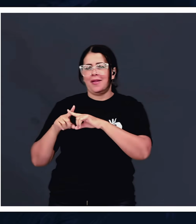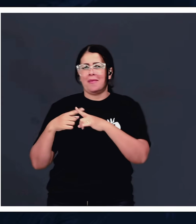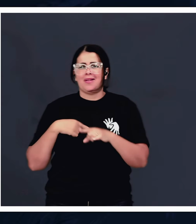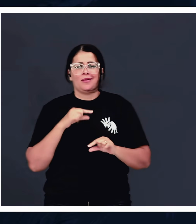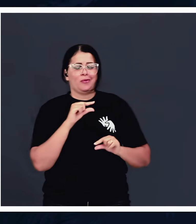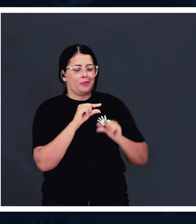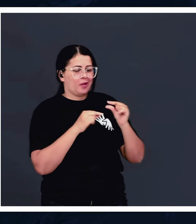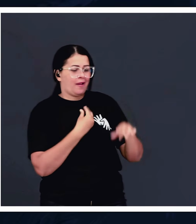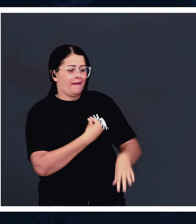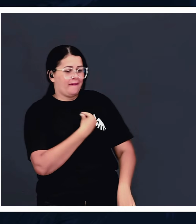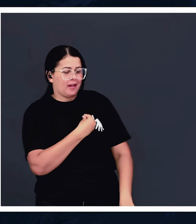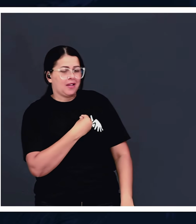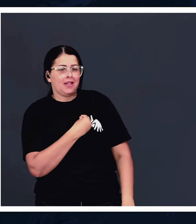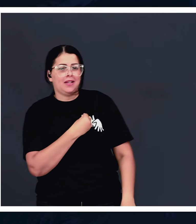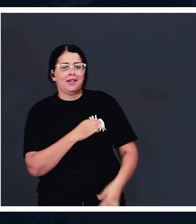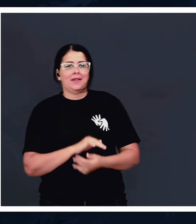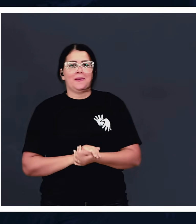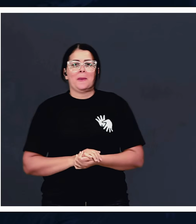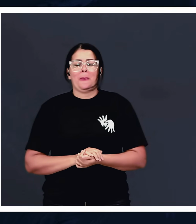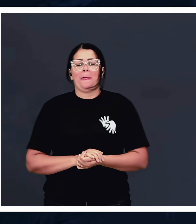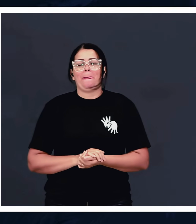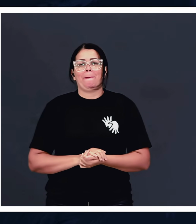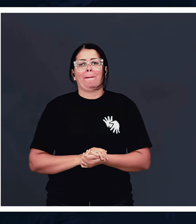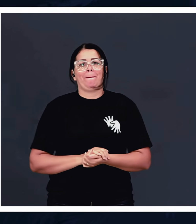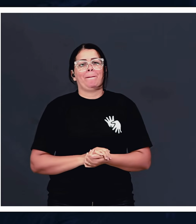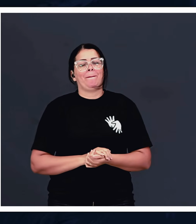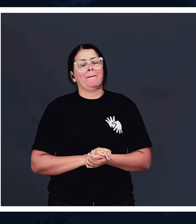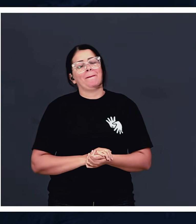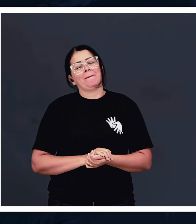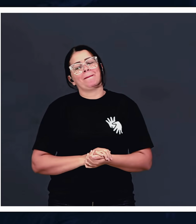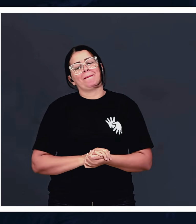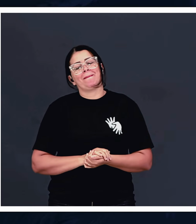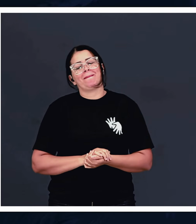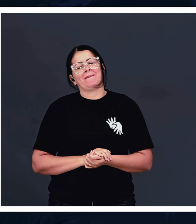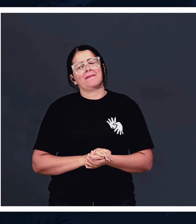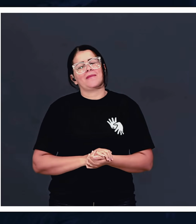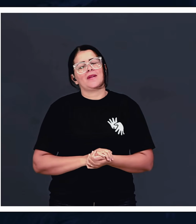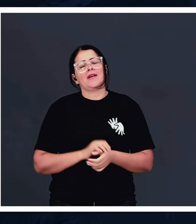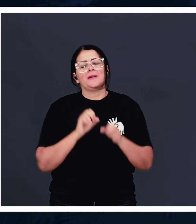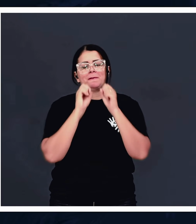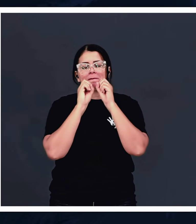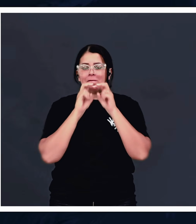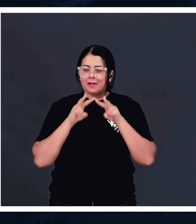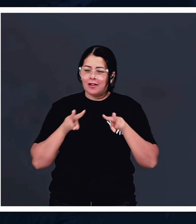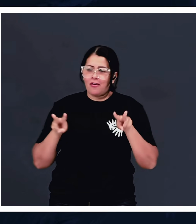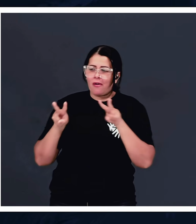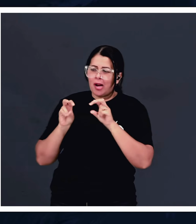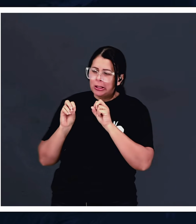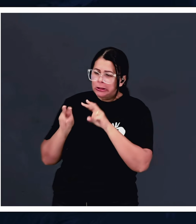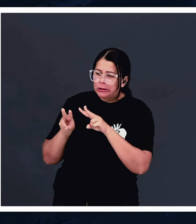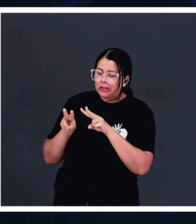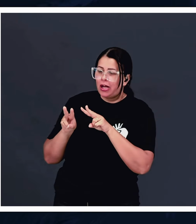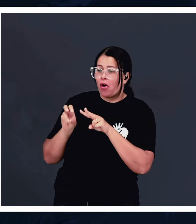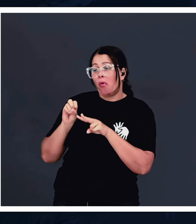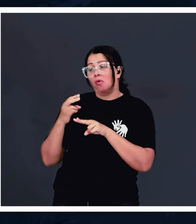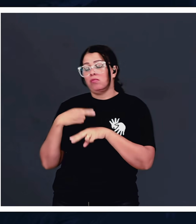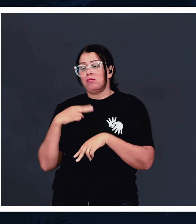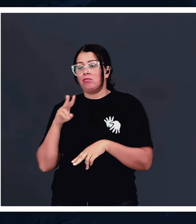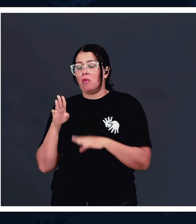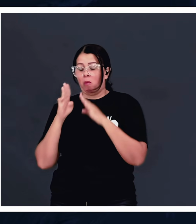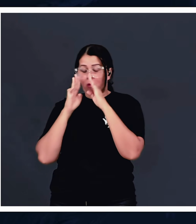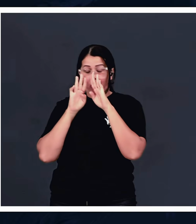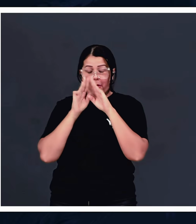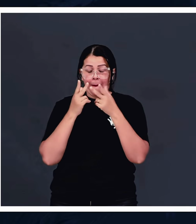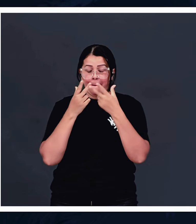vida. Os nossos olhos, a escolha de olhar ou não olhar, a escolha de falar ou de